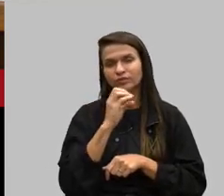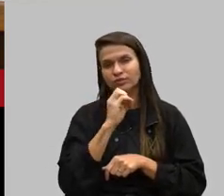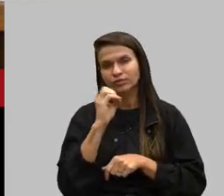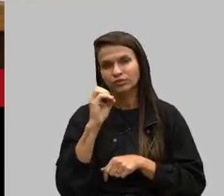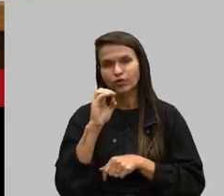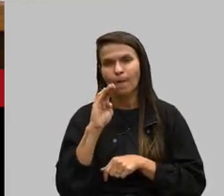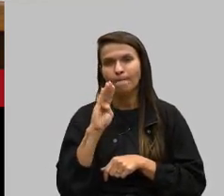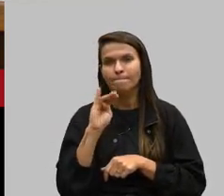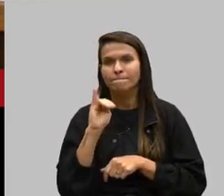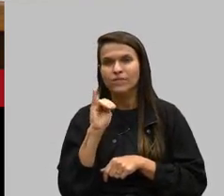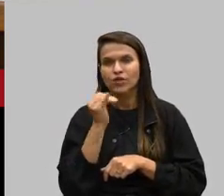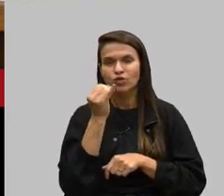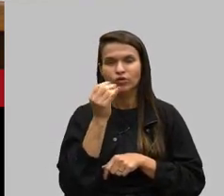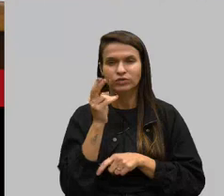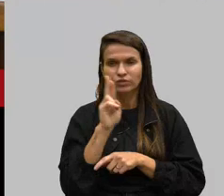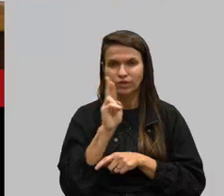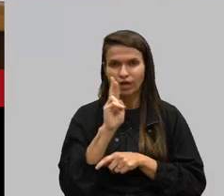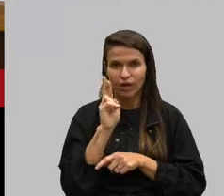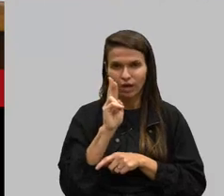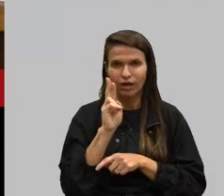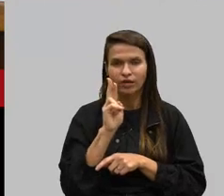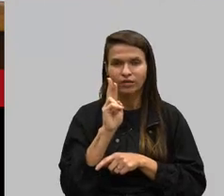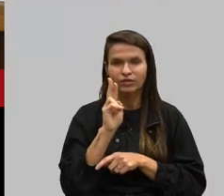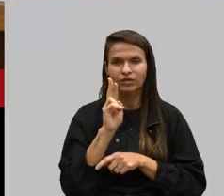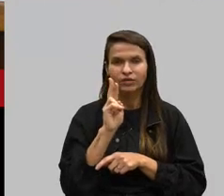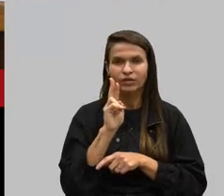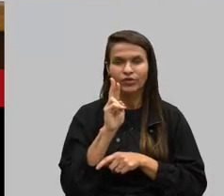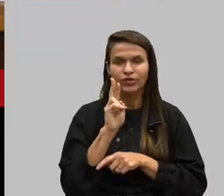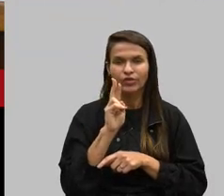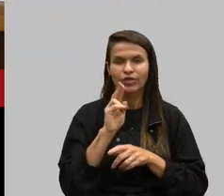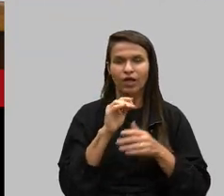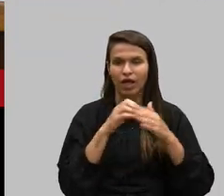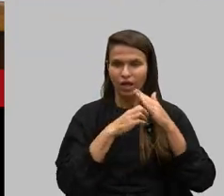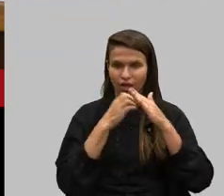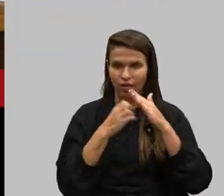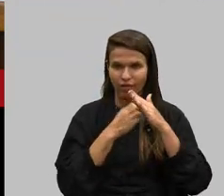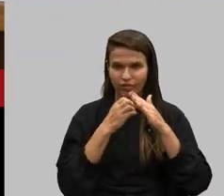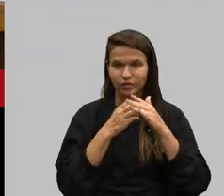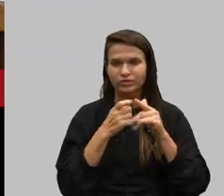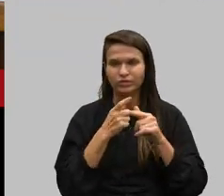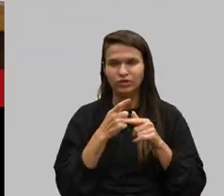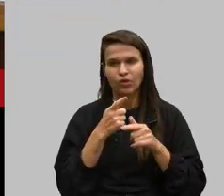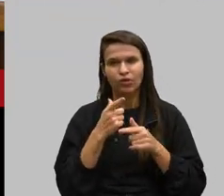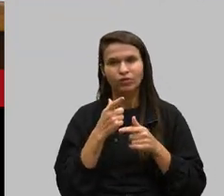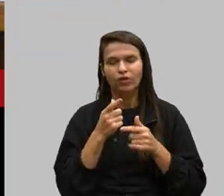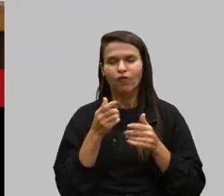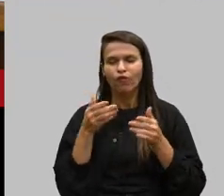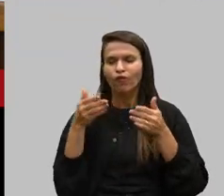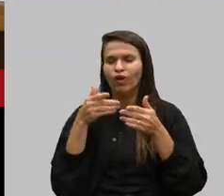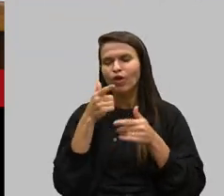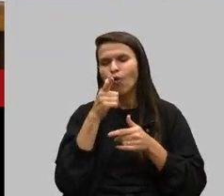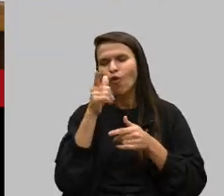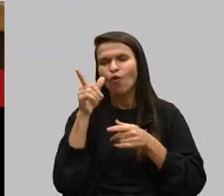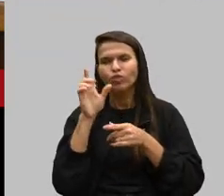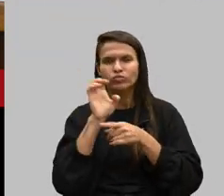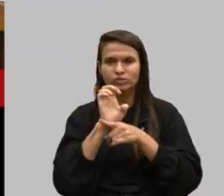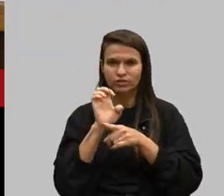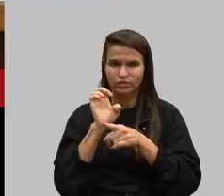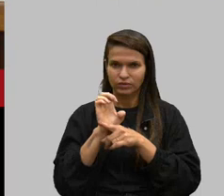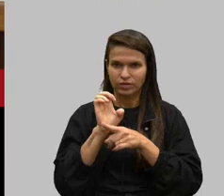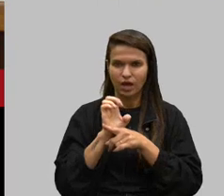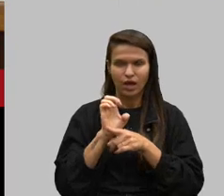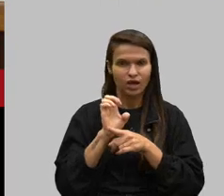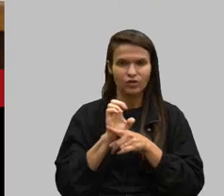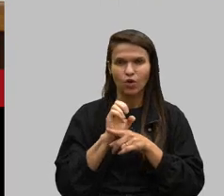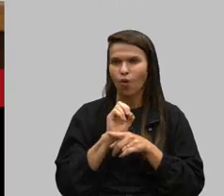aproximadamente da iniciativa privada Então são empresários que iriam investir em outros estados ou que enfim não